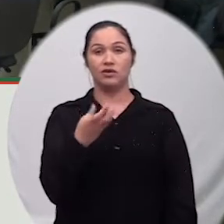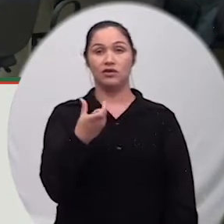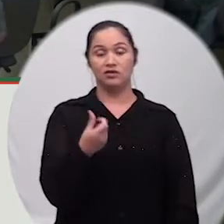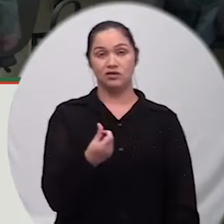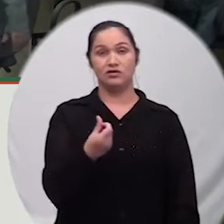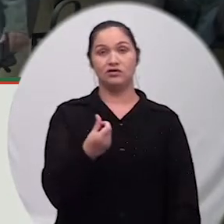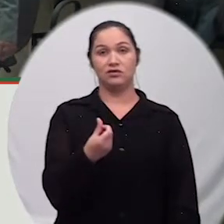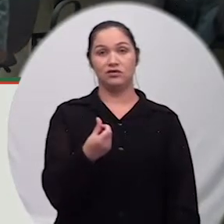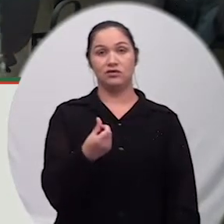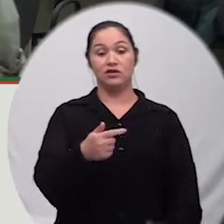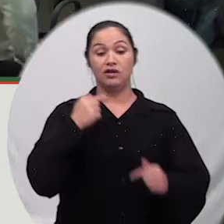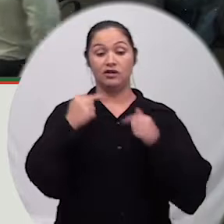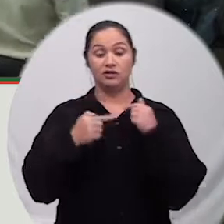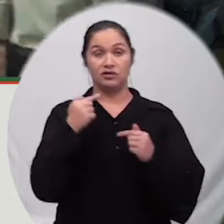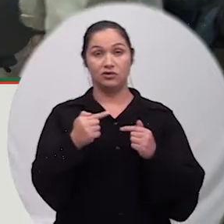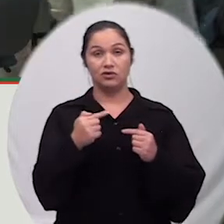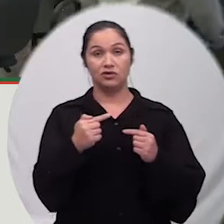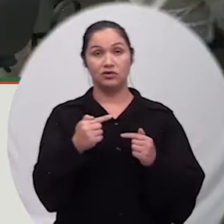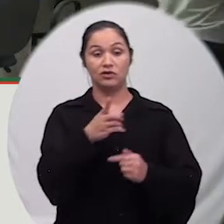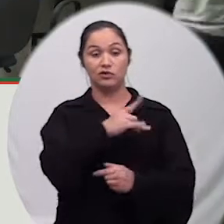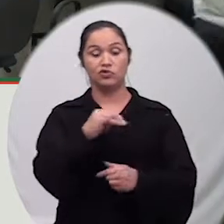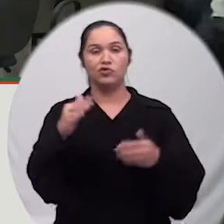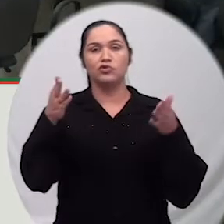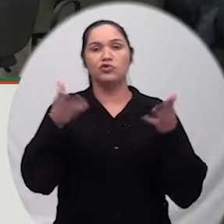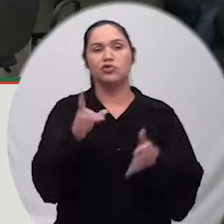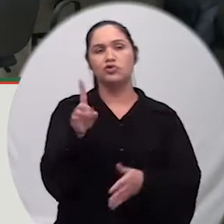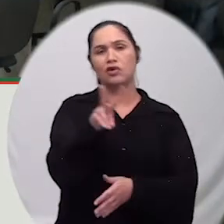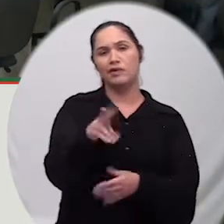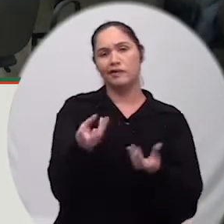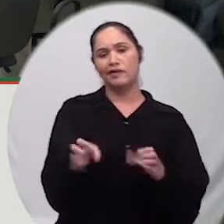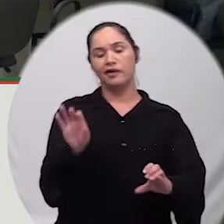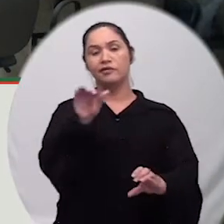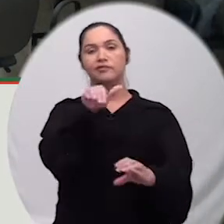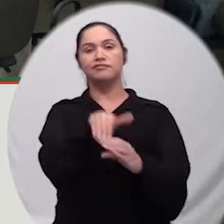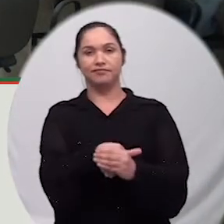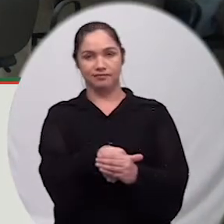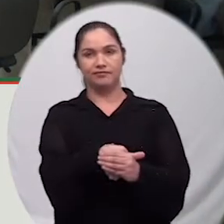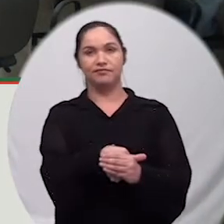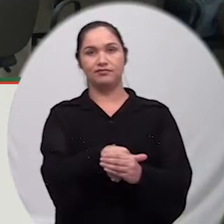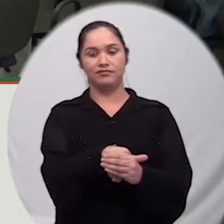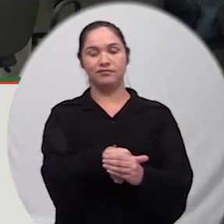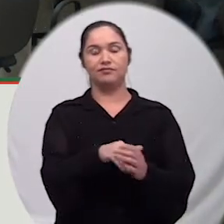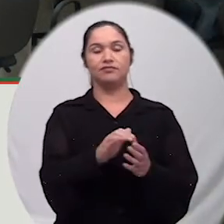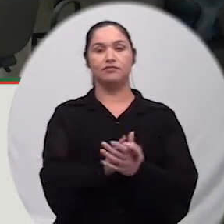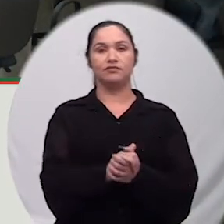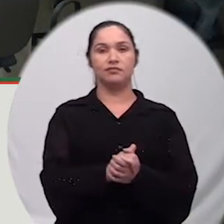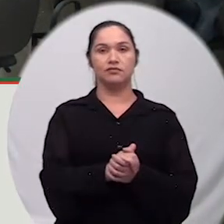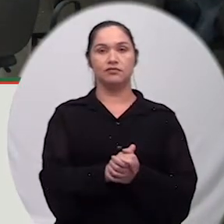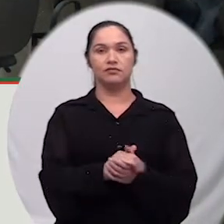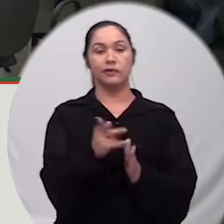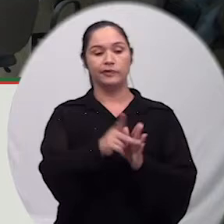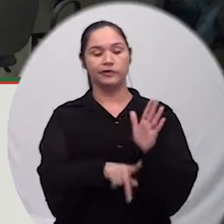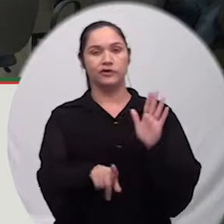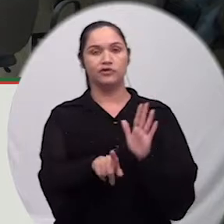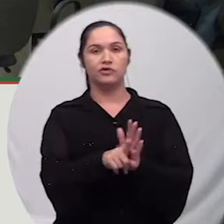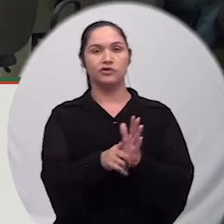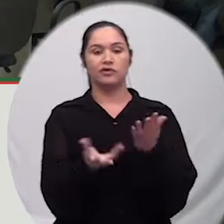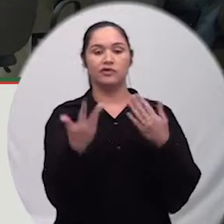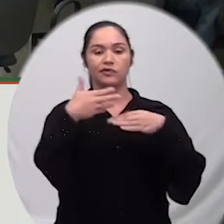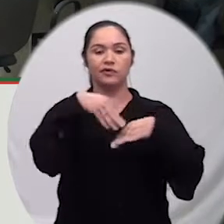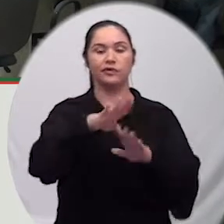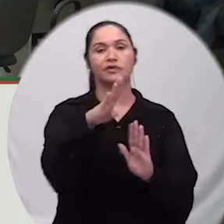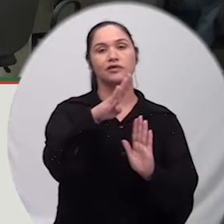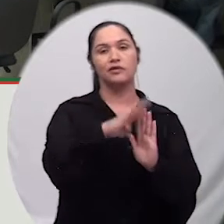46/2018 na ordem do dia dessa sessão. Os contrários se manifestem, favoráveis permaneçam como estão. Aprovado por